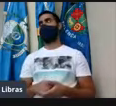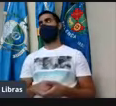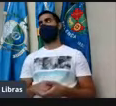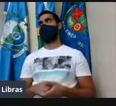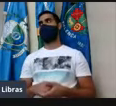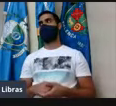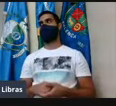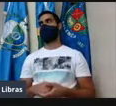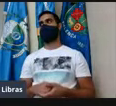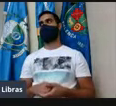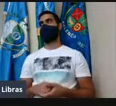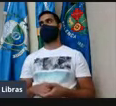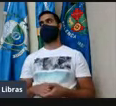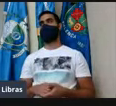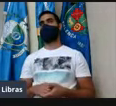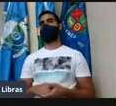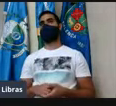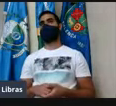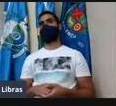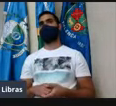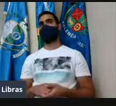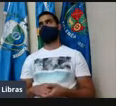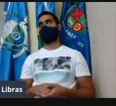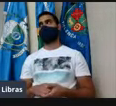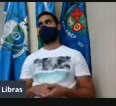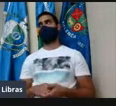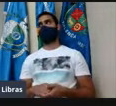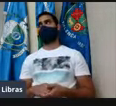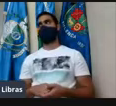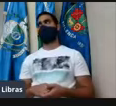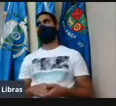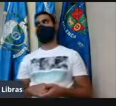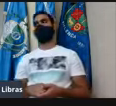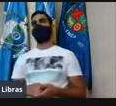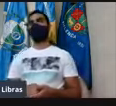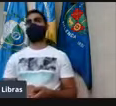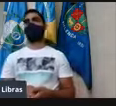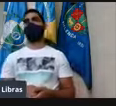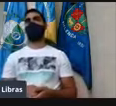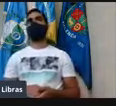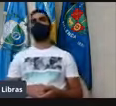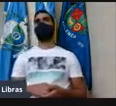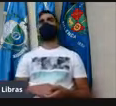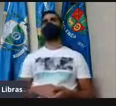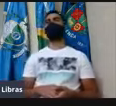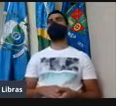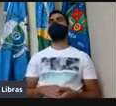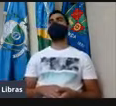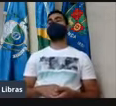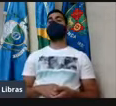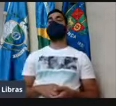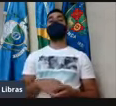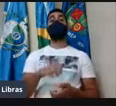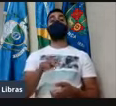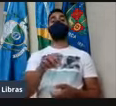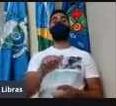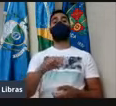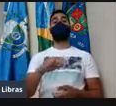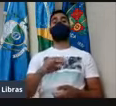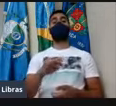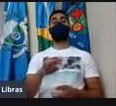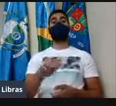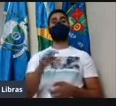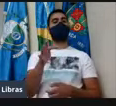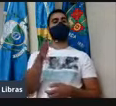Não, é, não. Alíquota para 2021, isso que eu falei, entendeu? É alíquota futura, né? Então, não sei